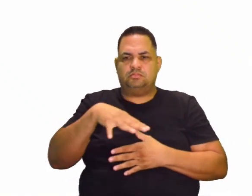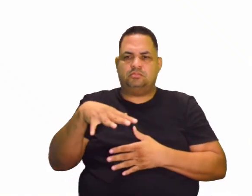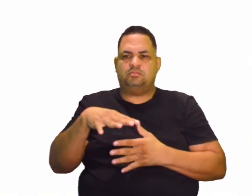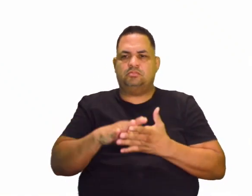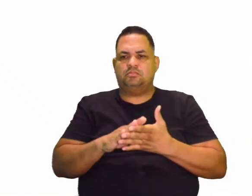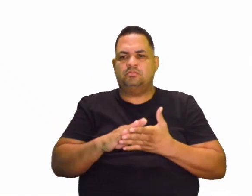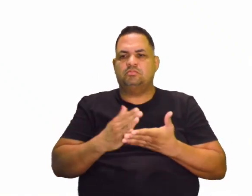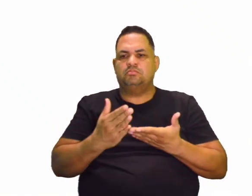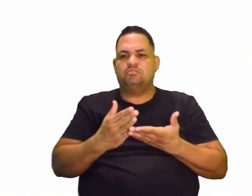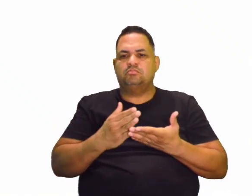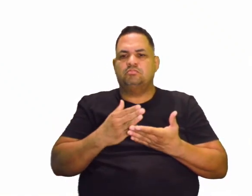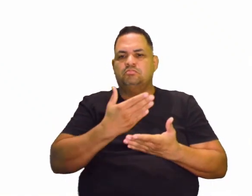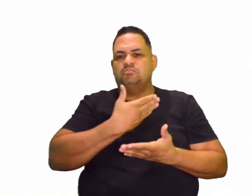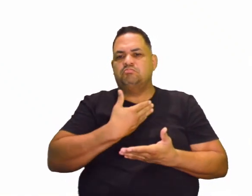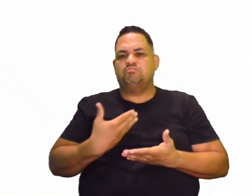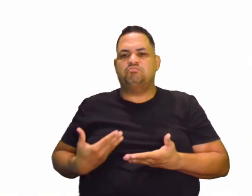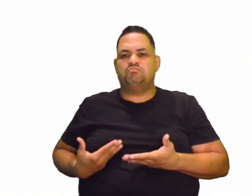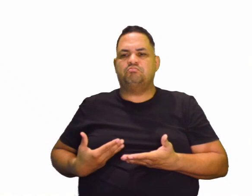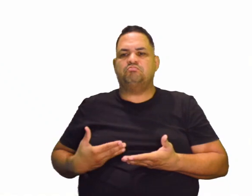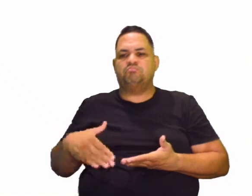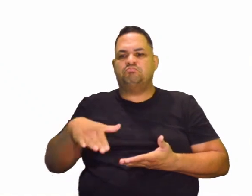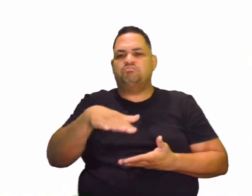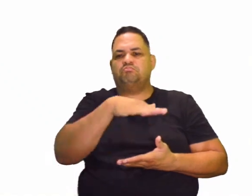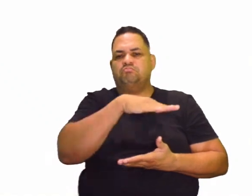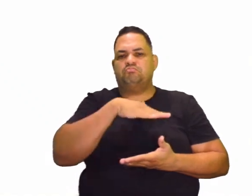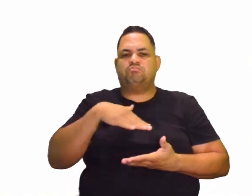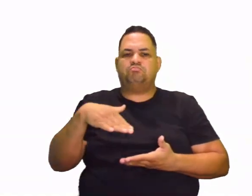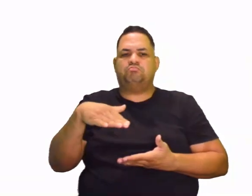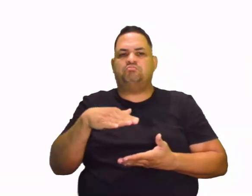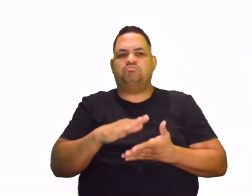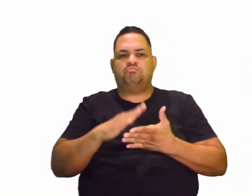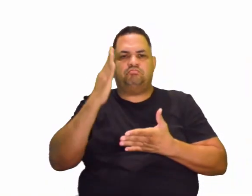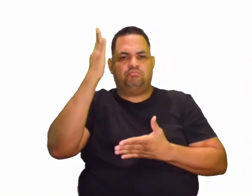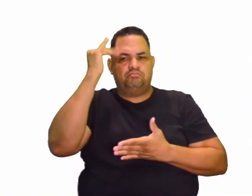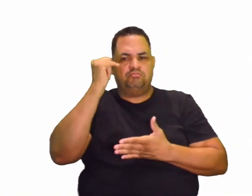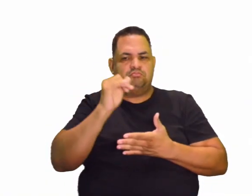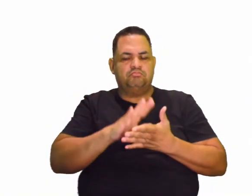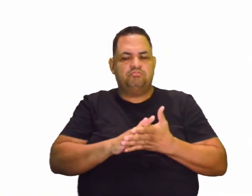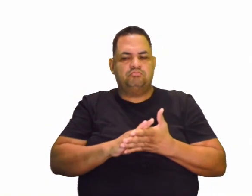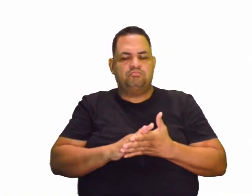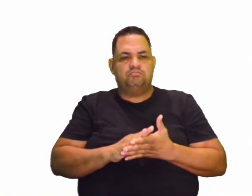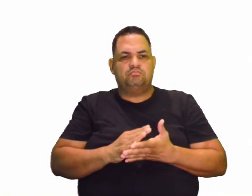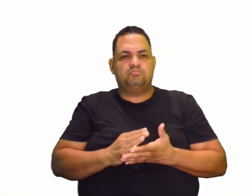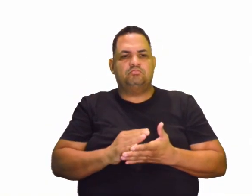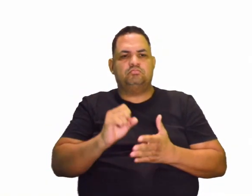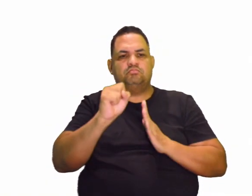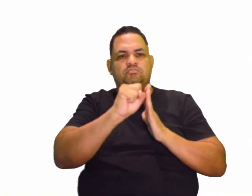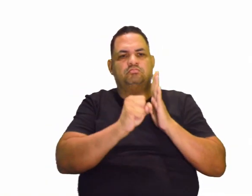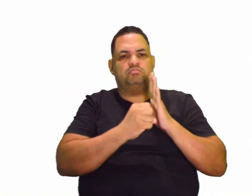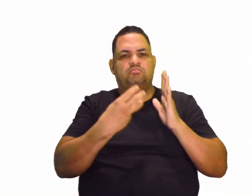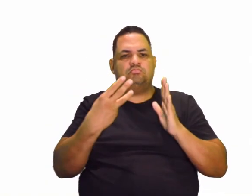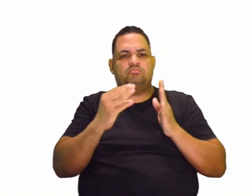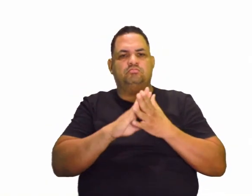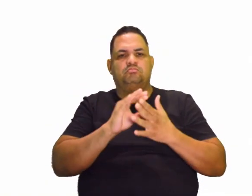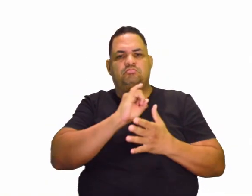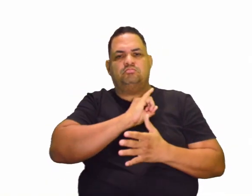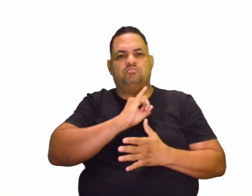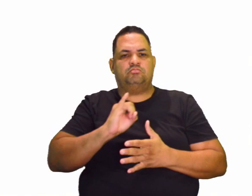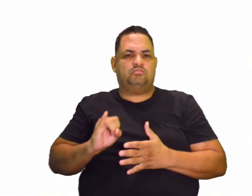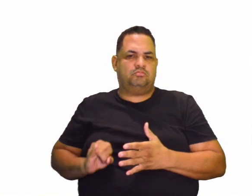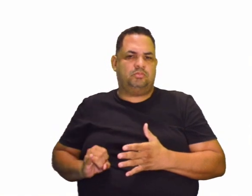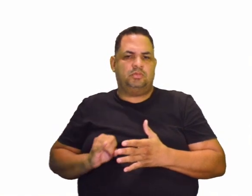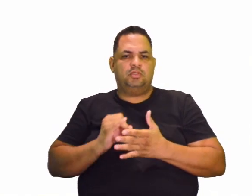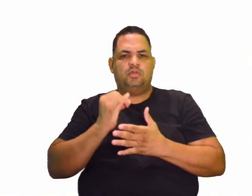Então, isso é muito, muito triste, né? Saber dessas histórias. No século III, o imperador Constantino